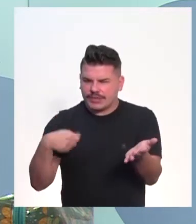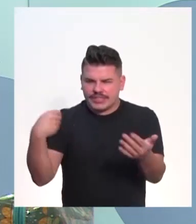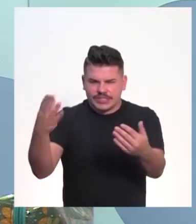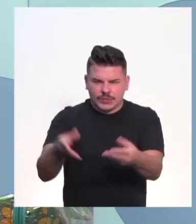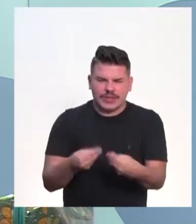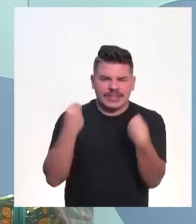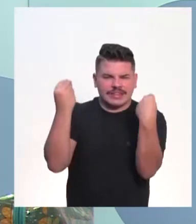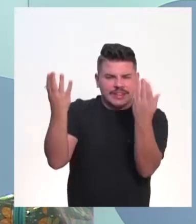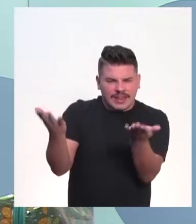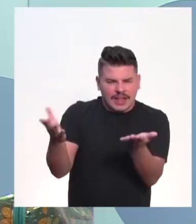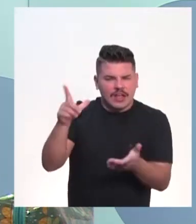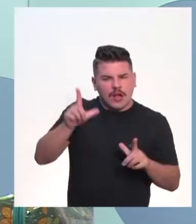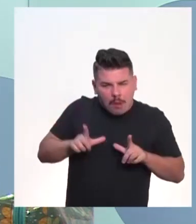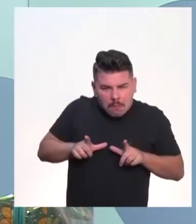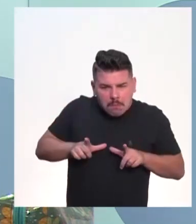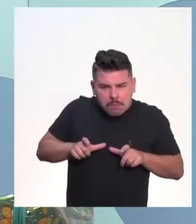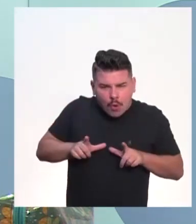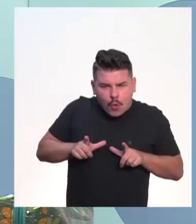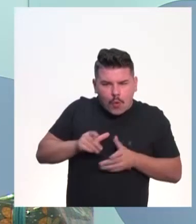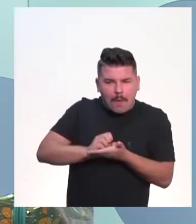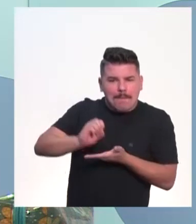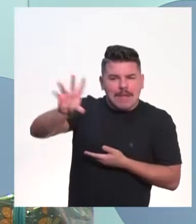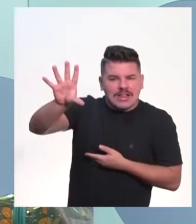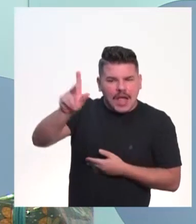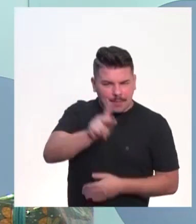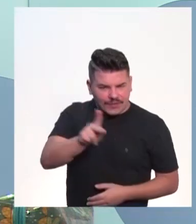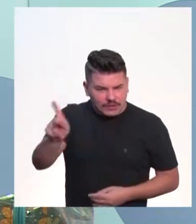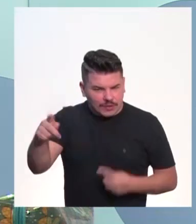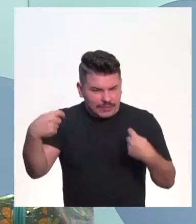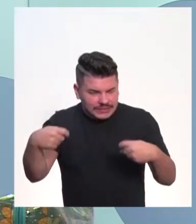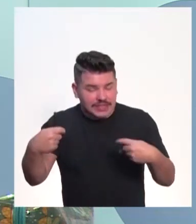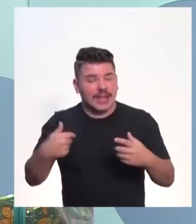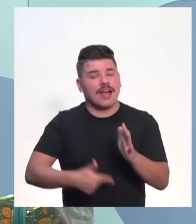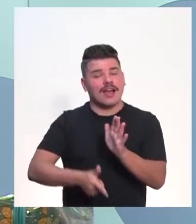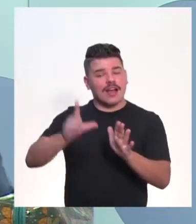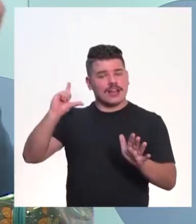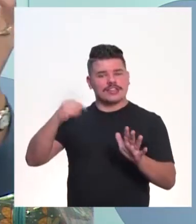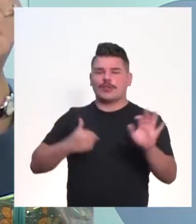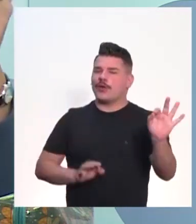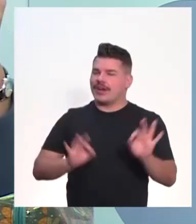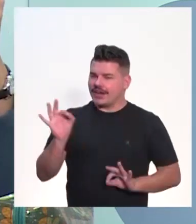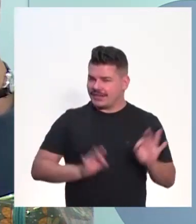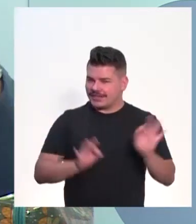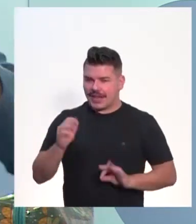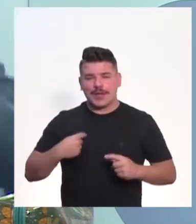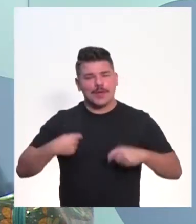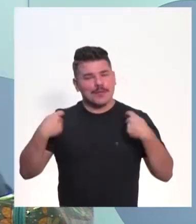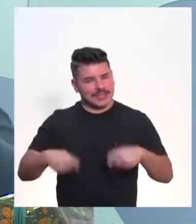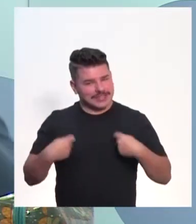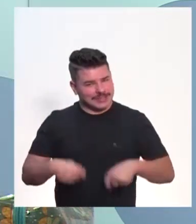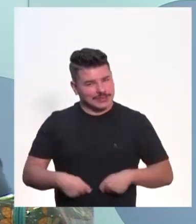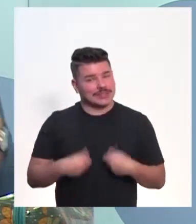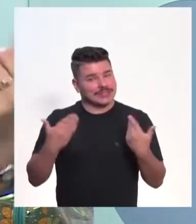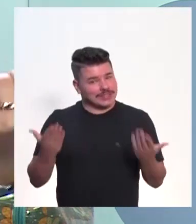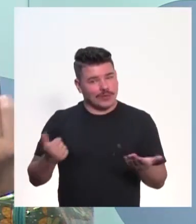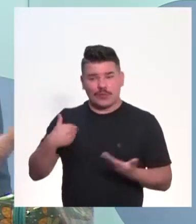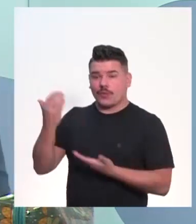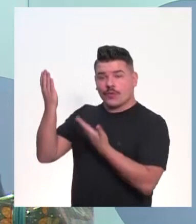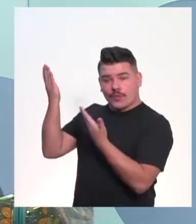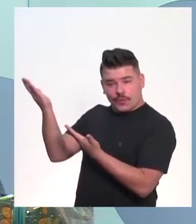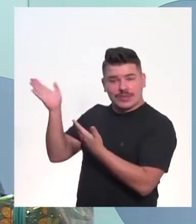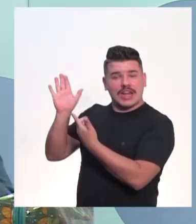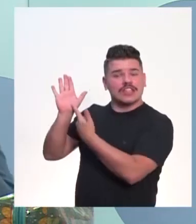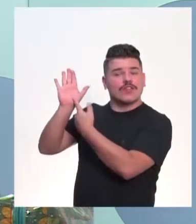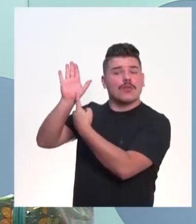tenha que fazer relacionada ao meu estudo? Eu preciso me planejar. No slide, a gente vai mostrar para vocês uma organização